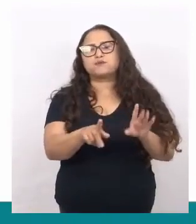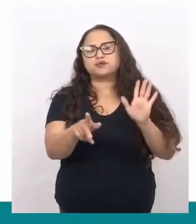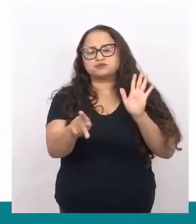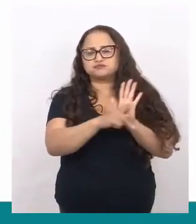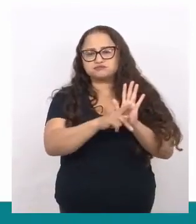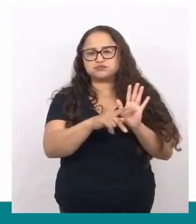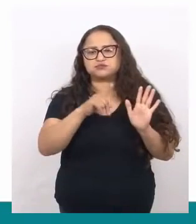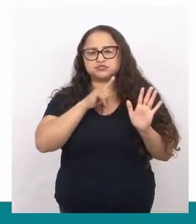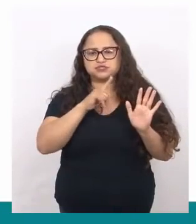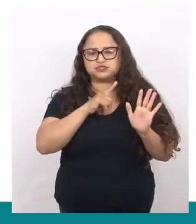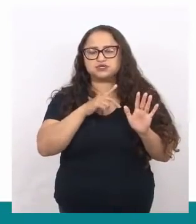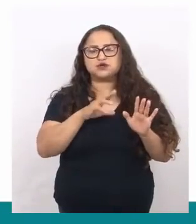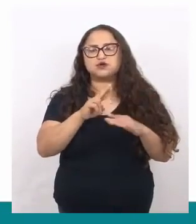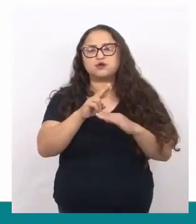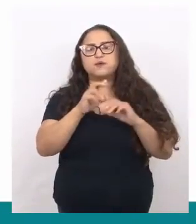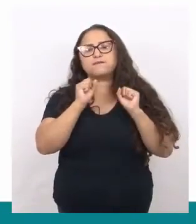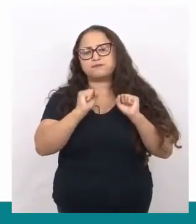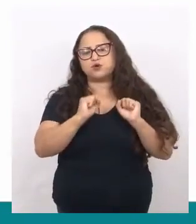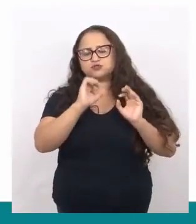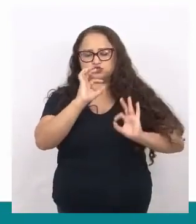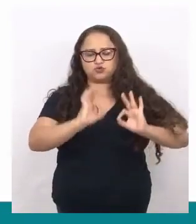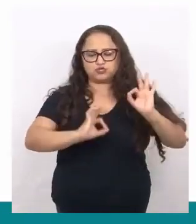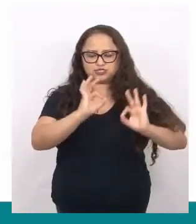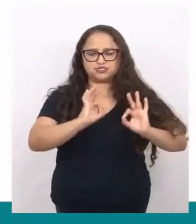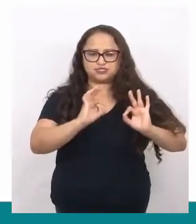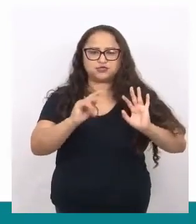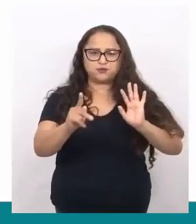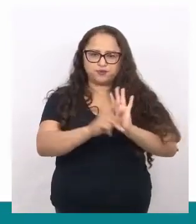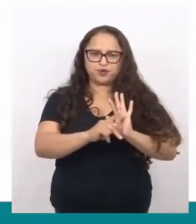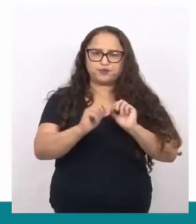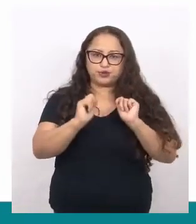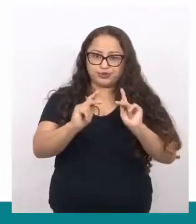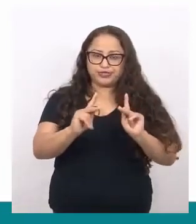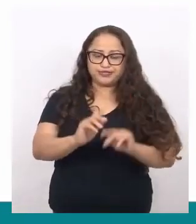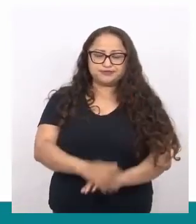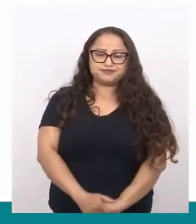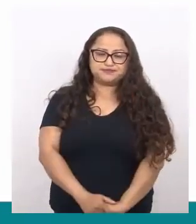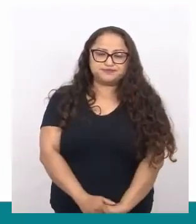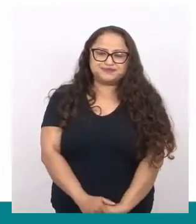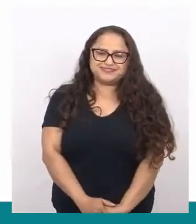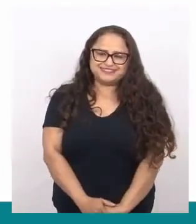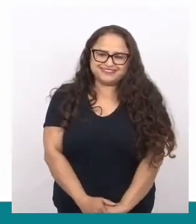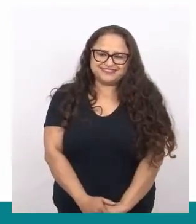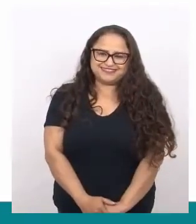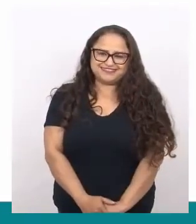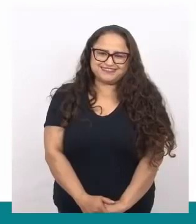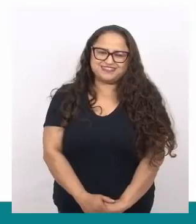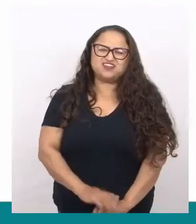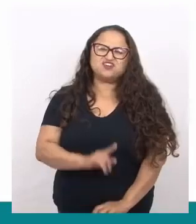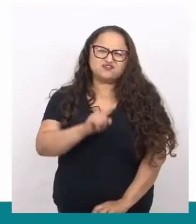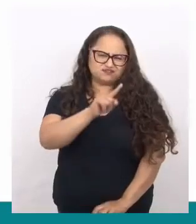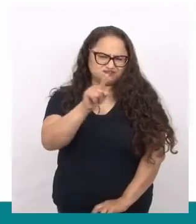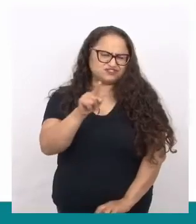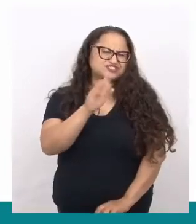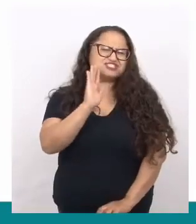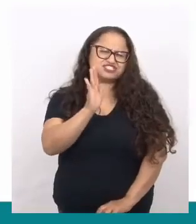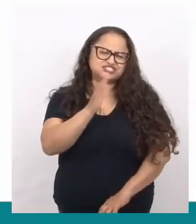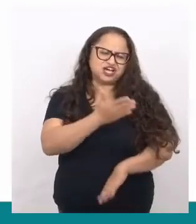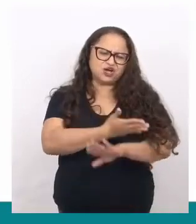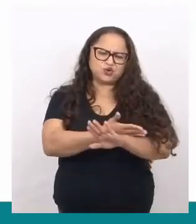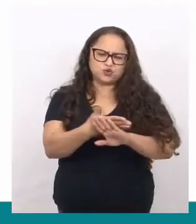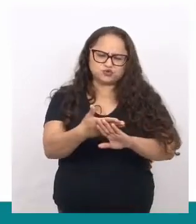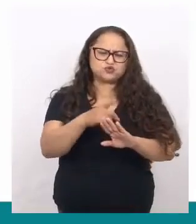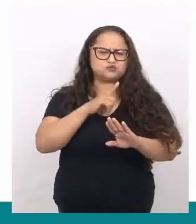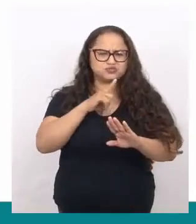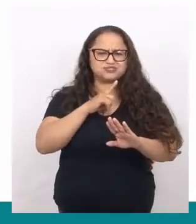comissão vão poder fazer esse ajuste aqui na associação, tá? Então, aqui vocês estão acostumados, vocês também já verificaram aqui